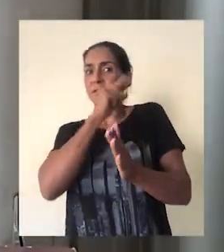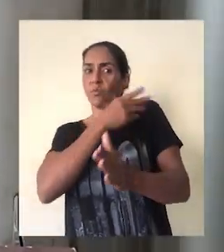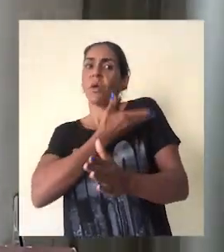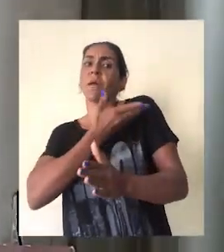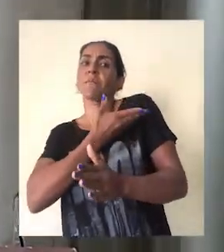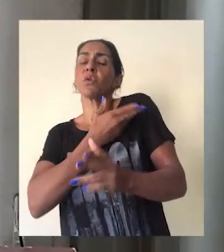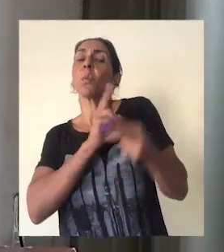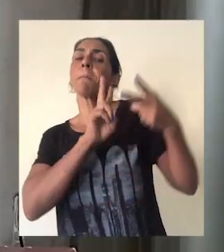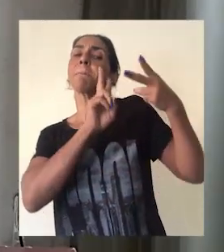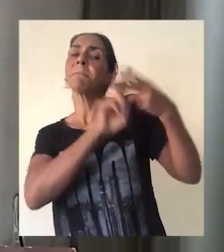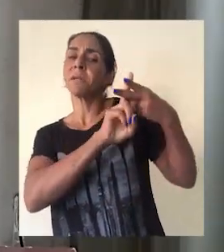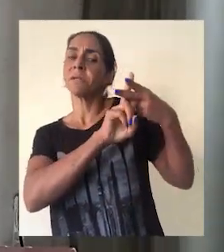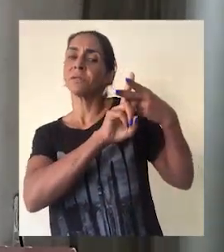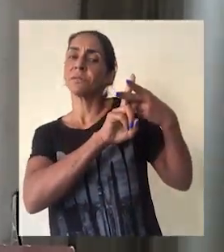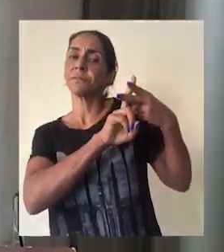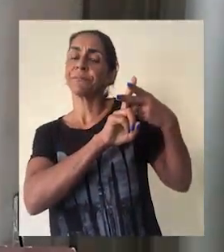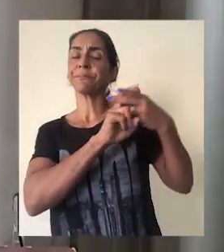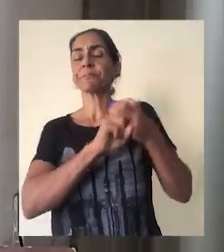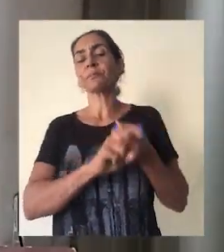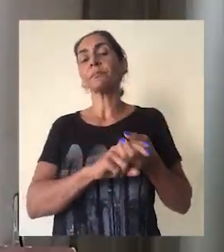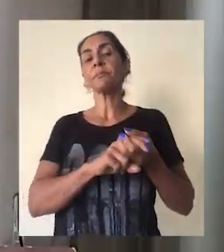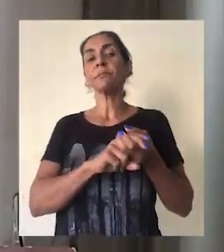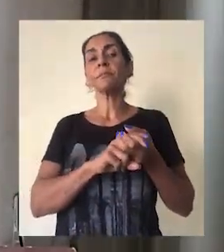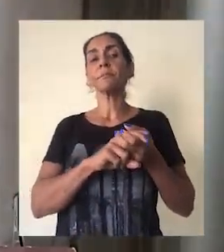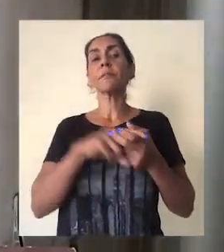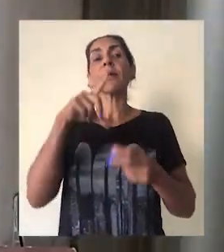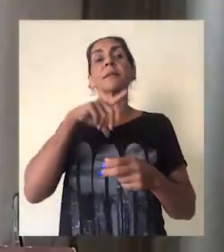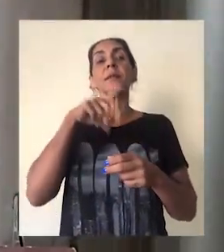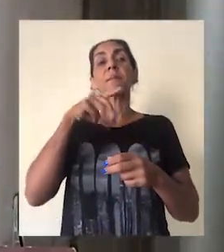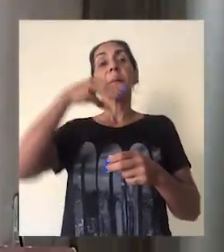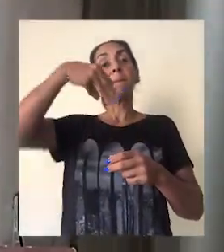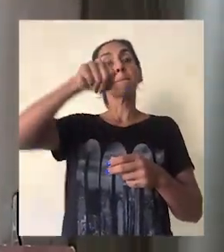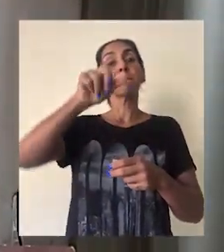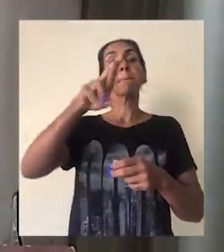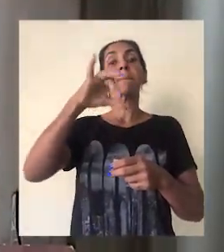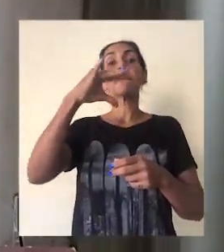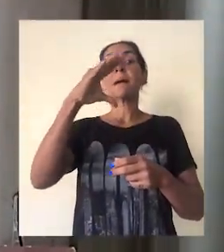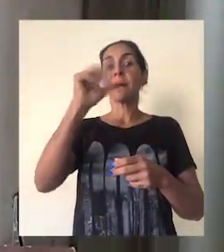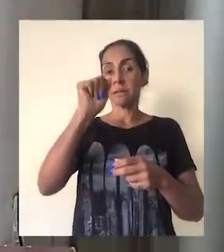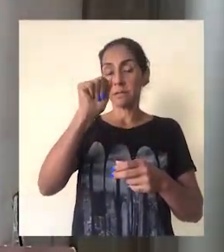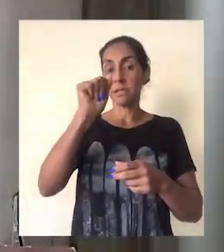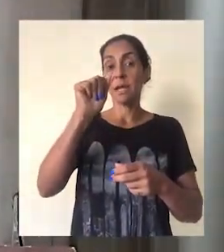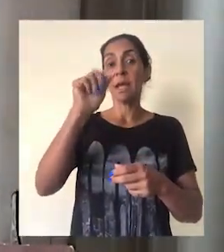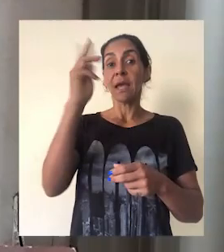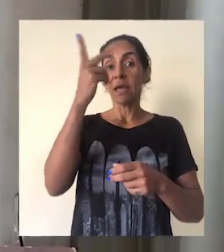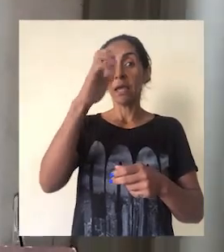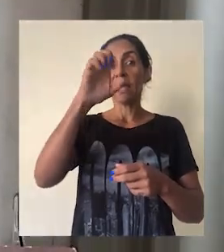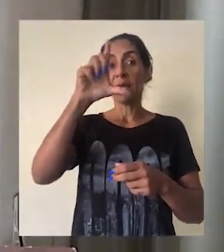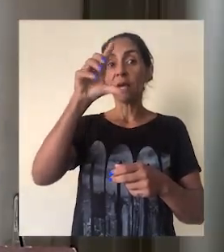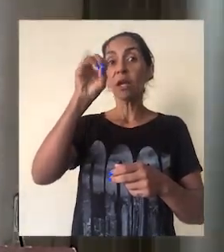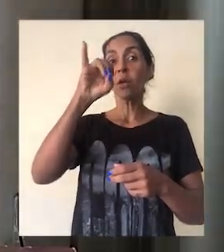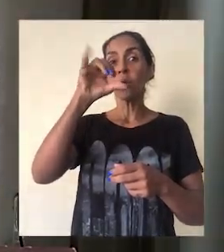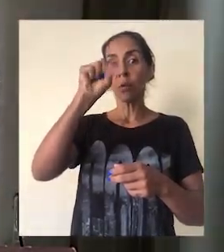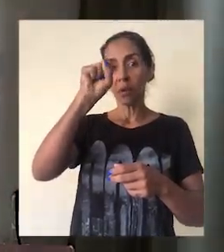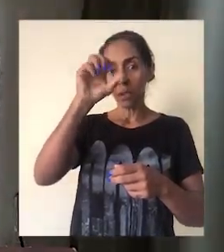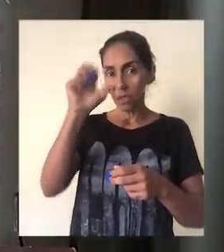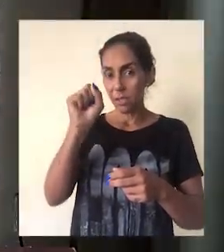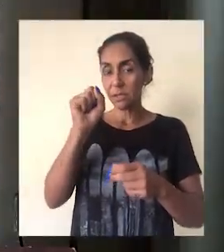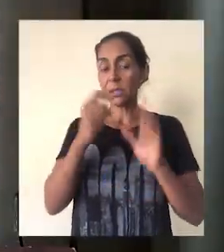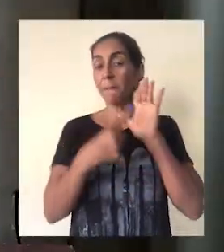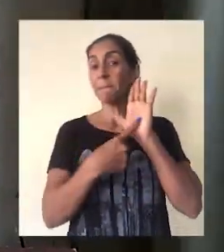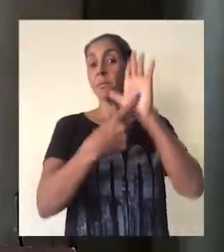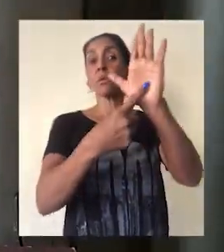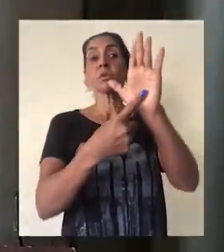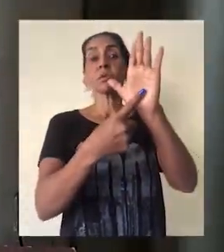temos, depois de tudo isso, um pós-fácil de Marcia Eloisa, que foi escrita em 2018, decodificando Drácula com